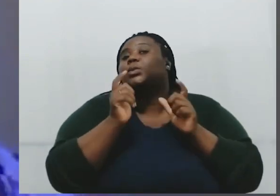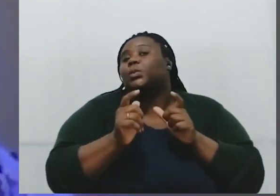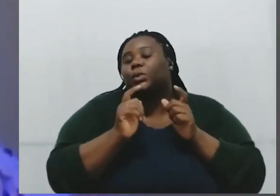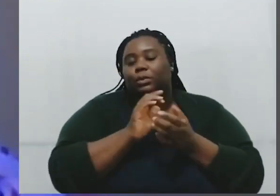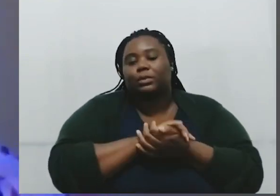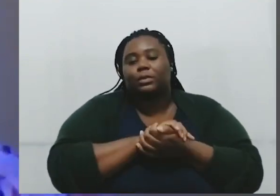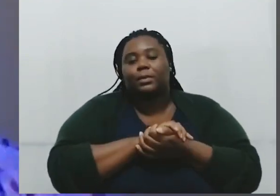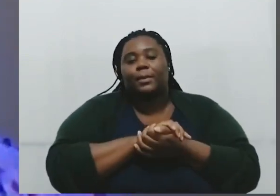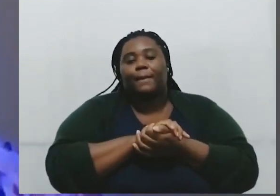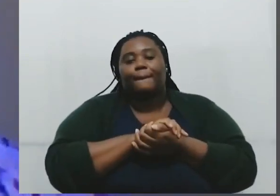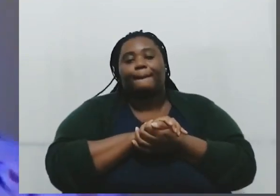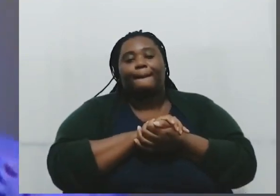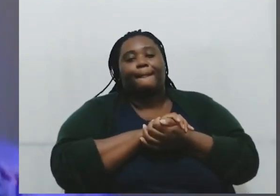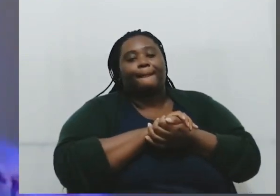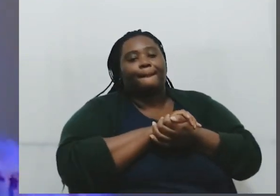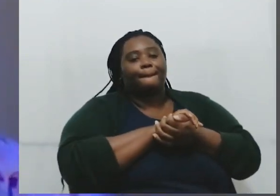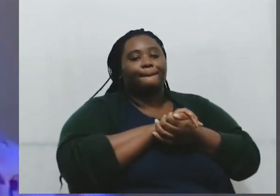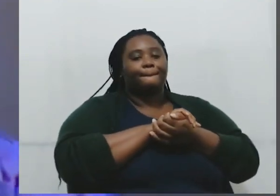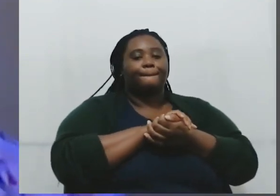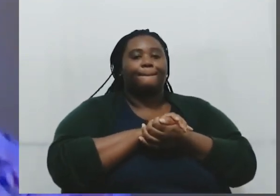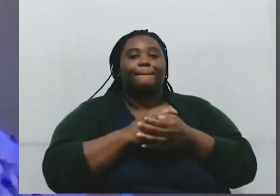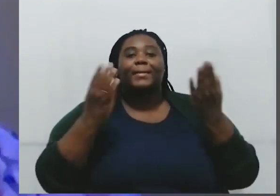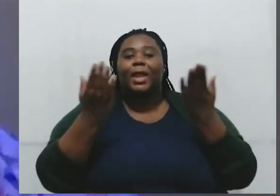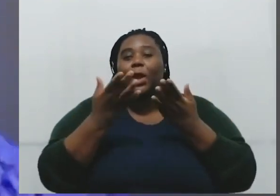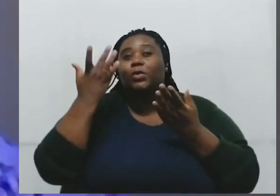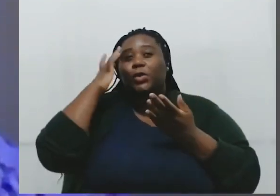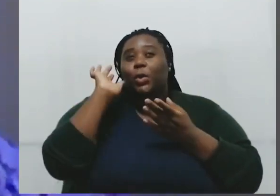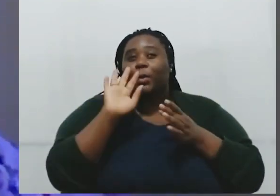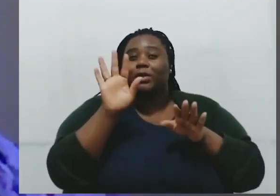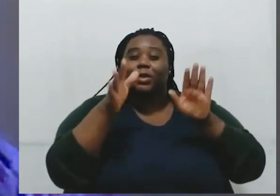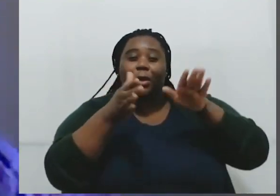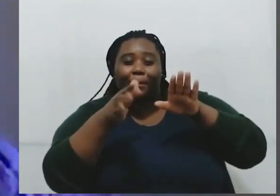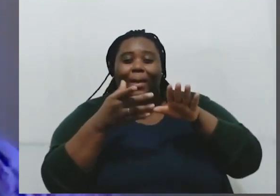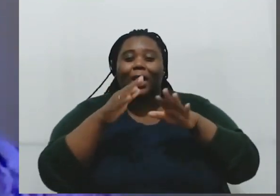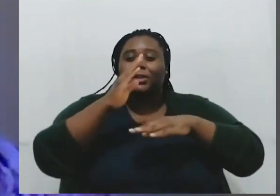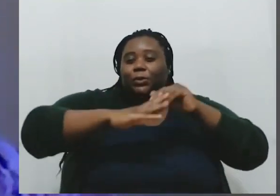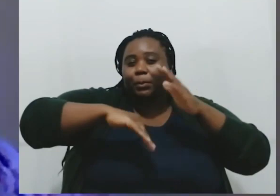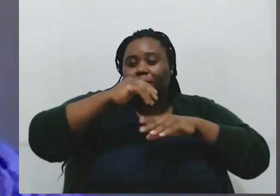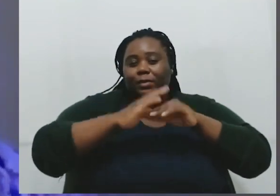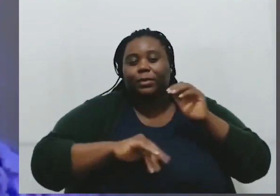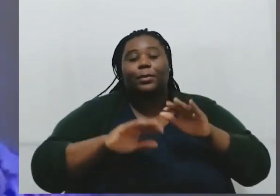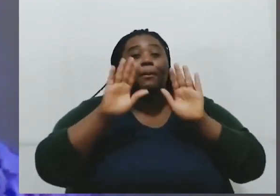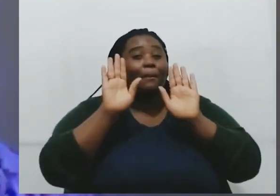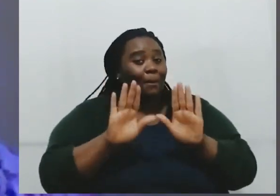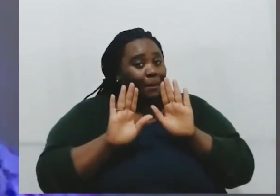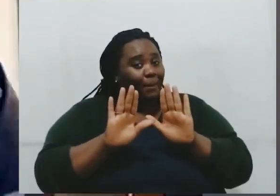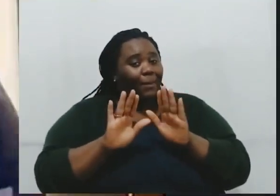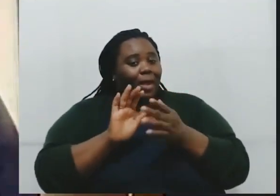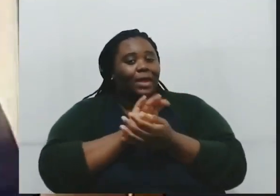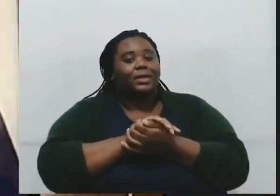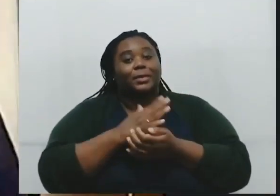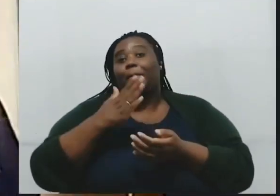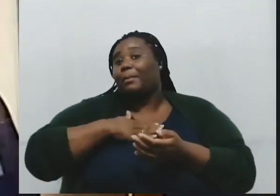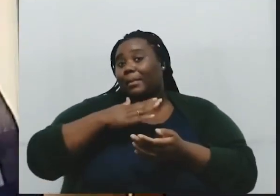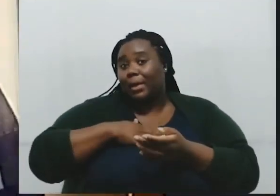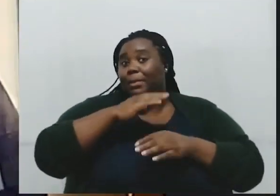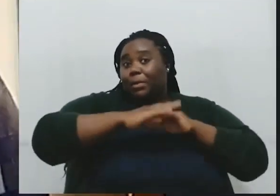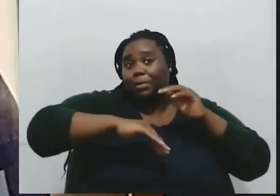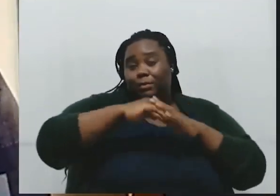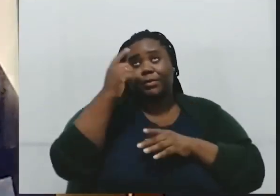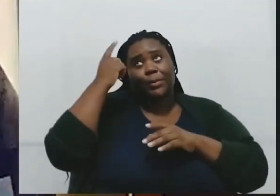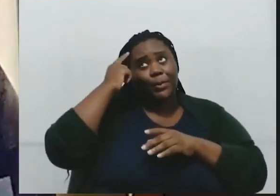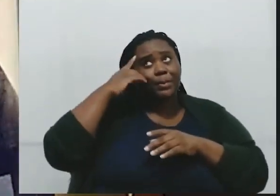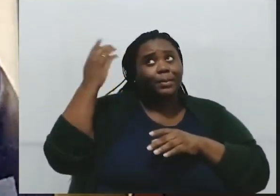semi-profissional, mas era uma companhia, para mim, profissional na época, já que eu era muito recente na área. Porque é uma questão